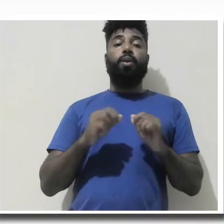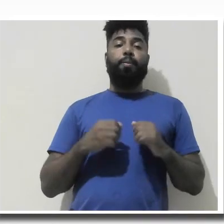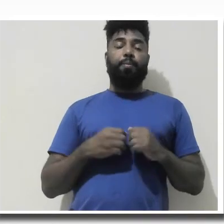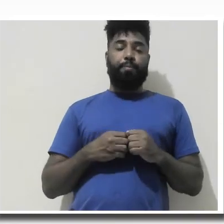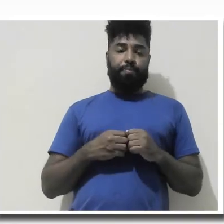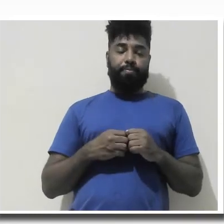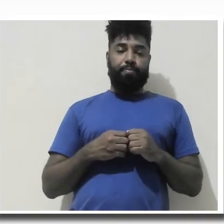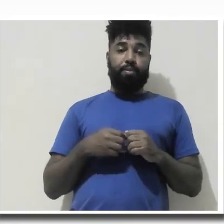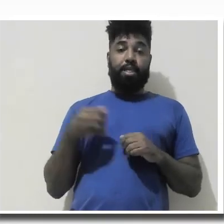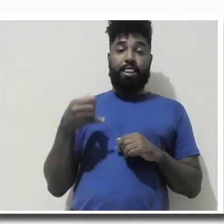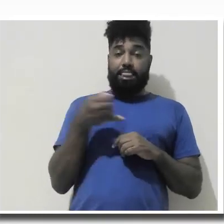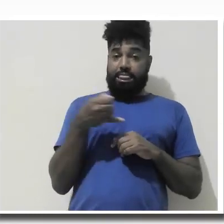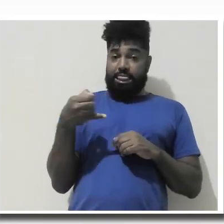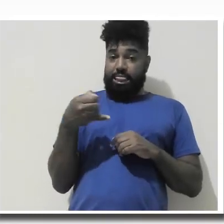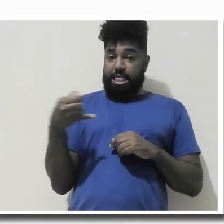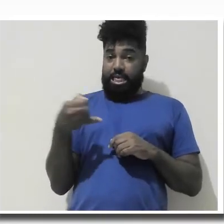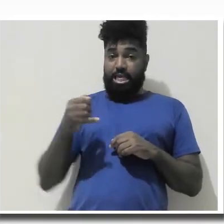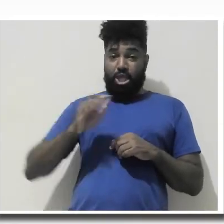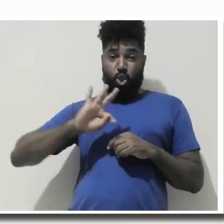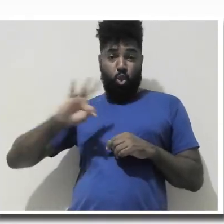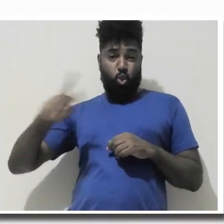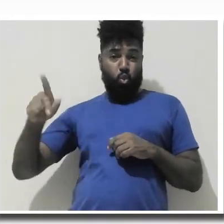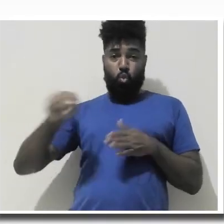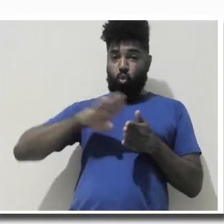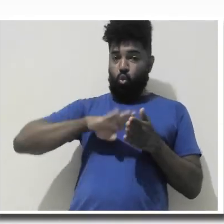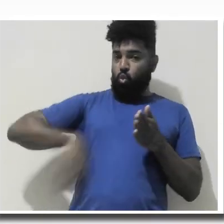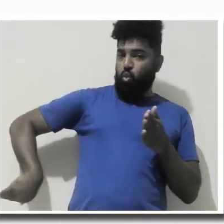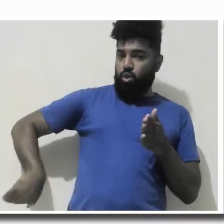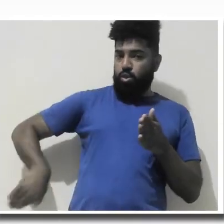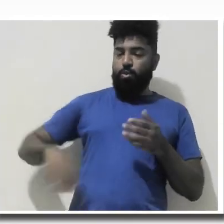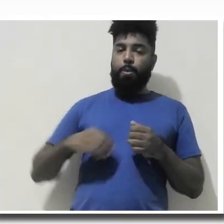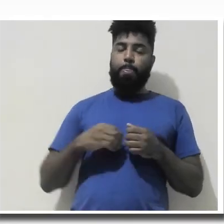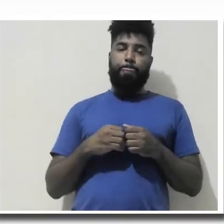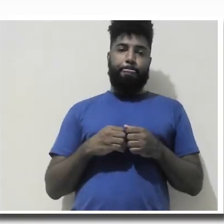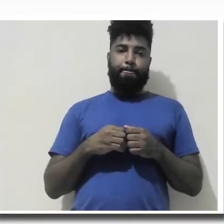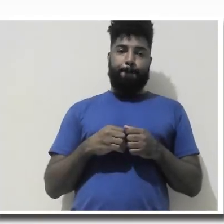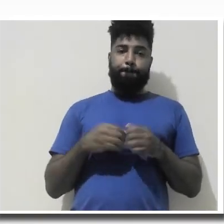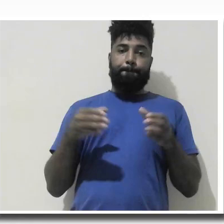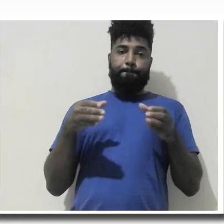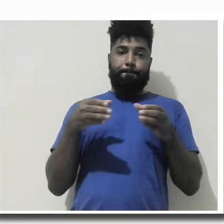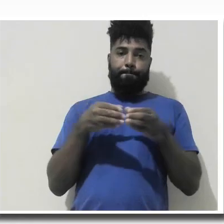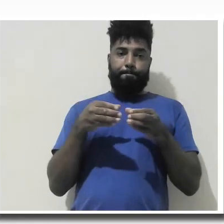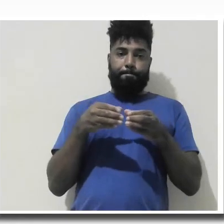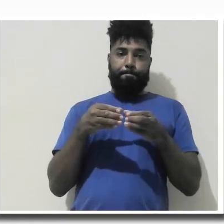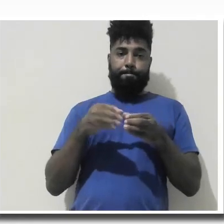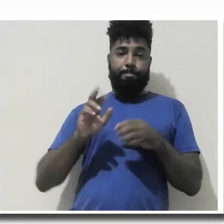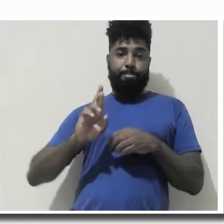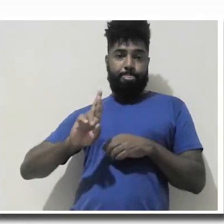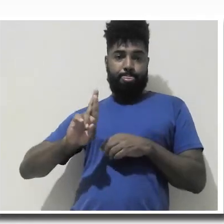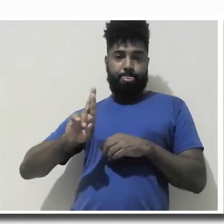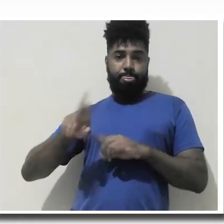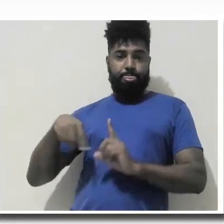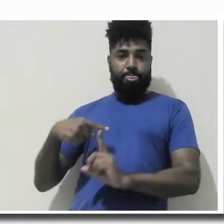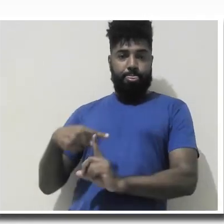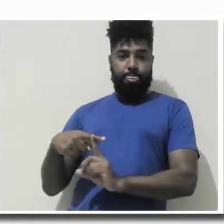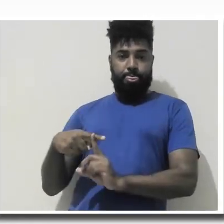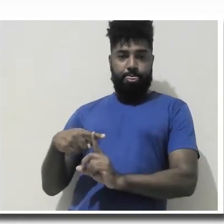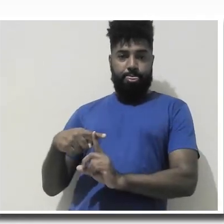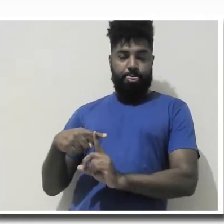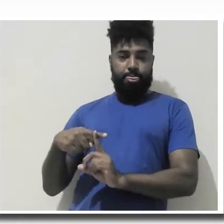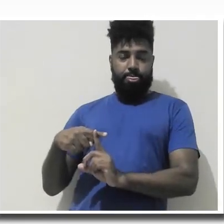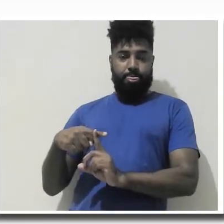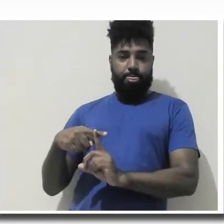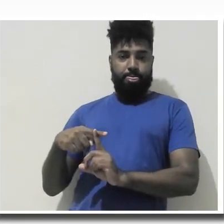excluindo todos os negativos. Então, aqui, essa representação R com o mais